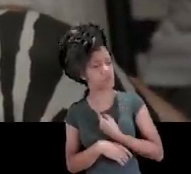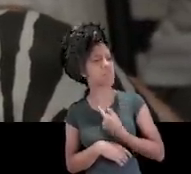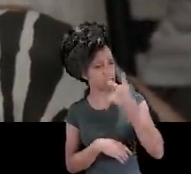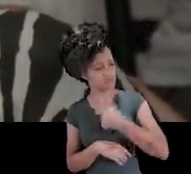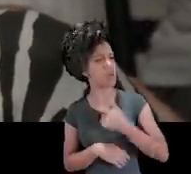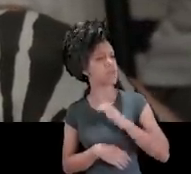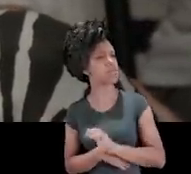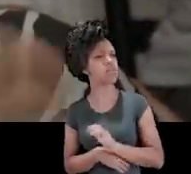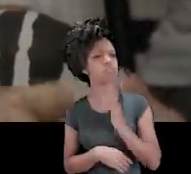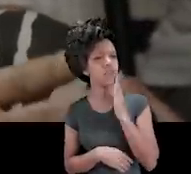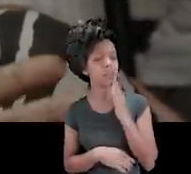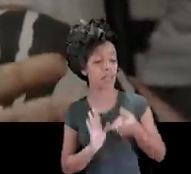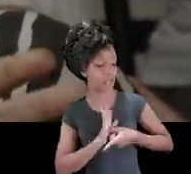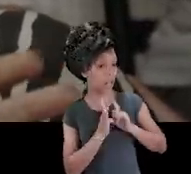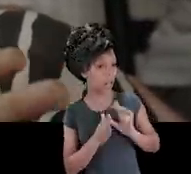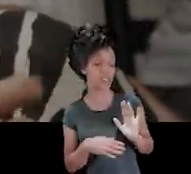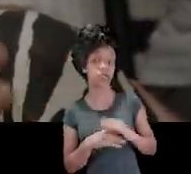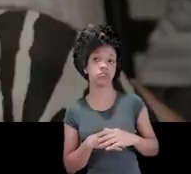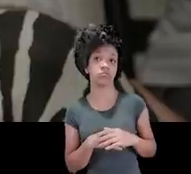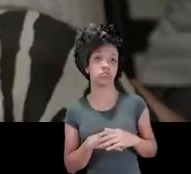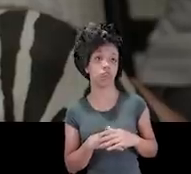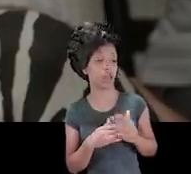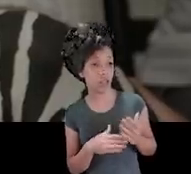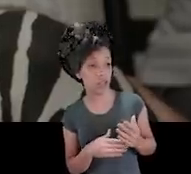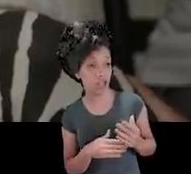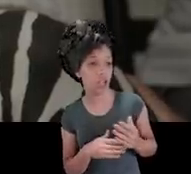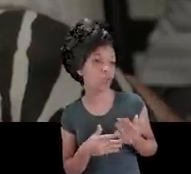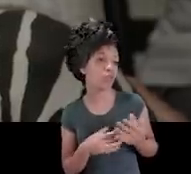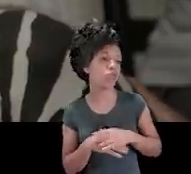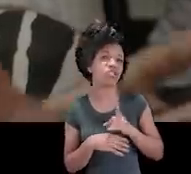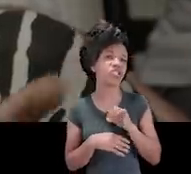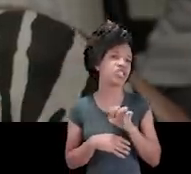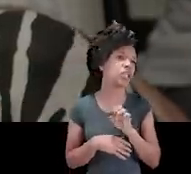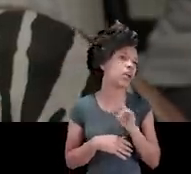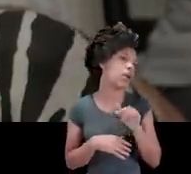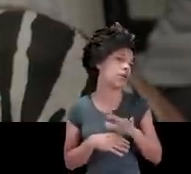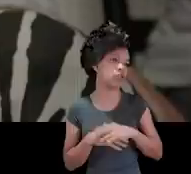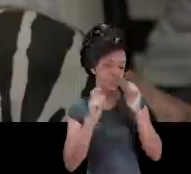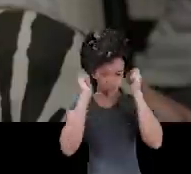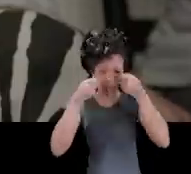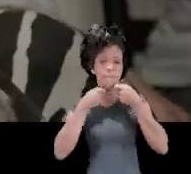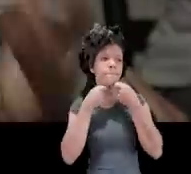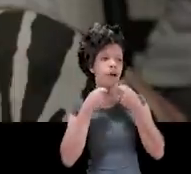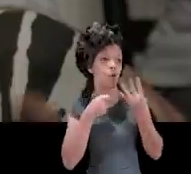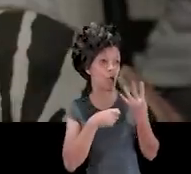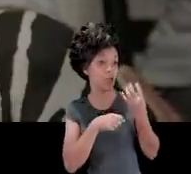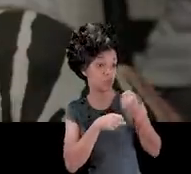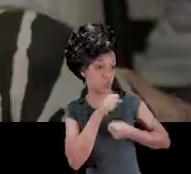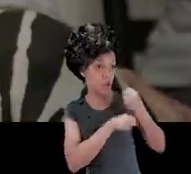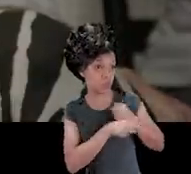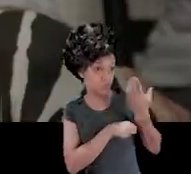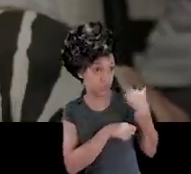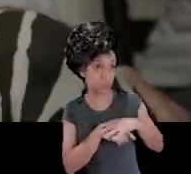Sabe? E antes de o Jim Carrey se tornar o Máscara, 4 anos antes, eu apareci